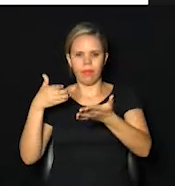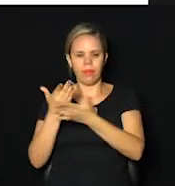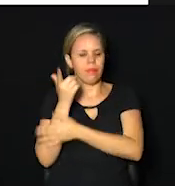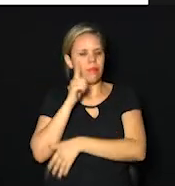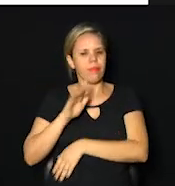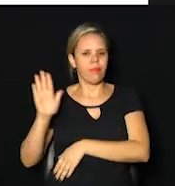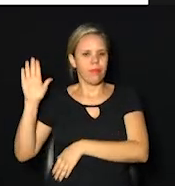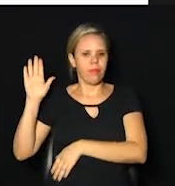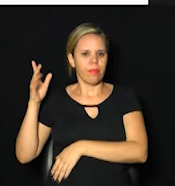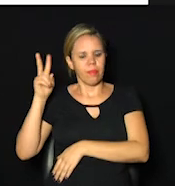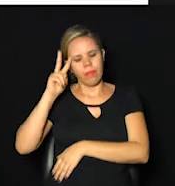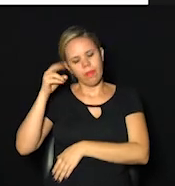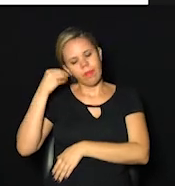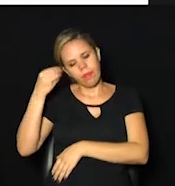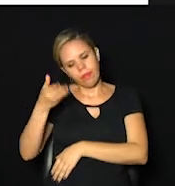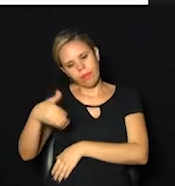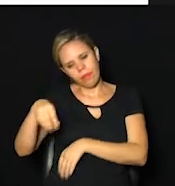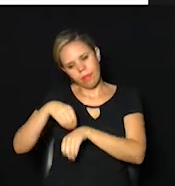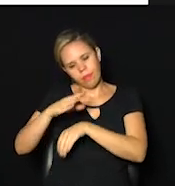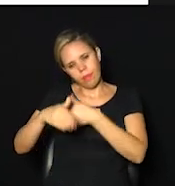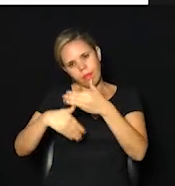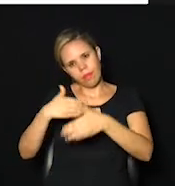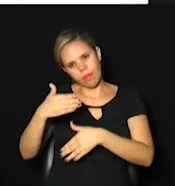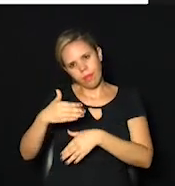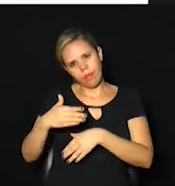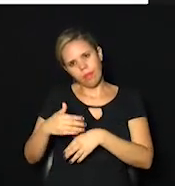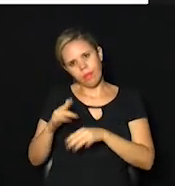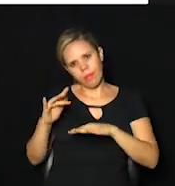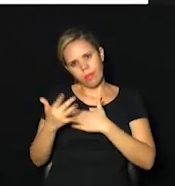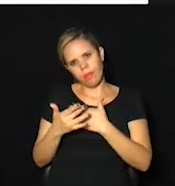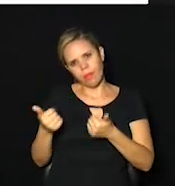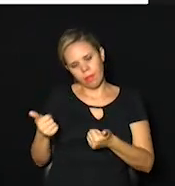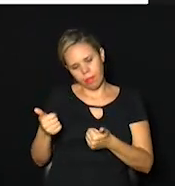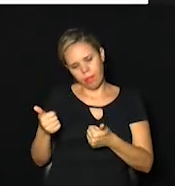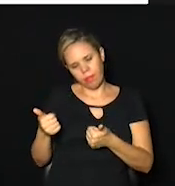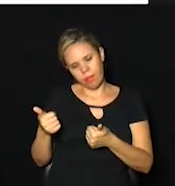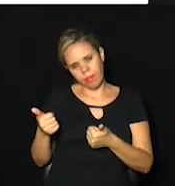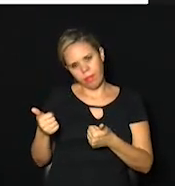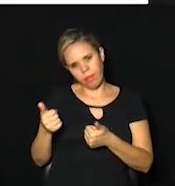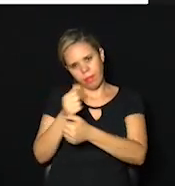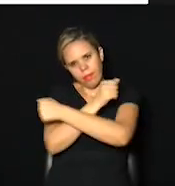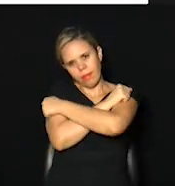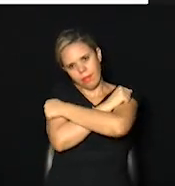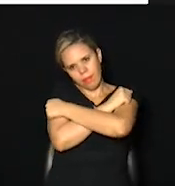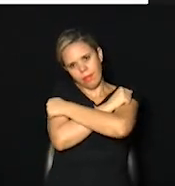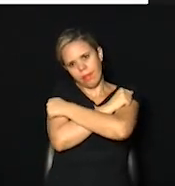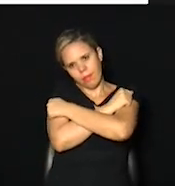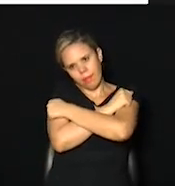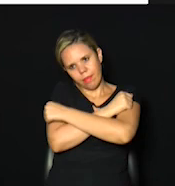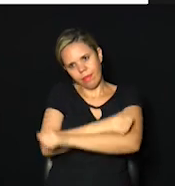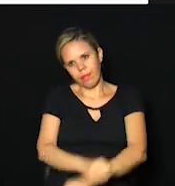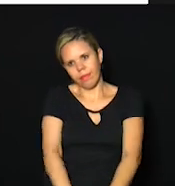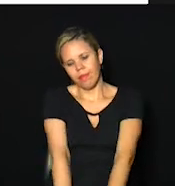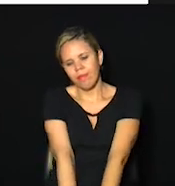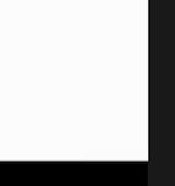as histórias que vocês tiverem aí no processo eleitoral pelas minhas redes sociais, tá bom? Um grande abraço a vocês.